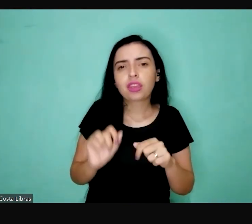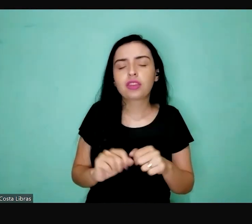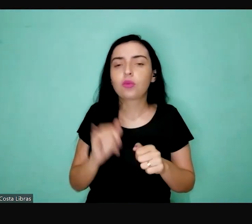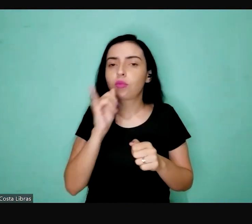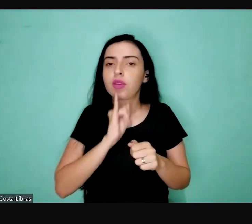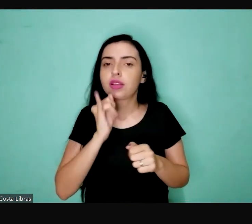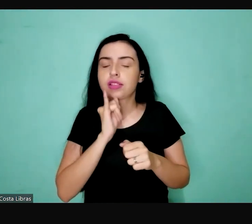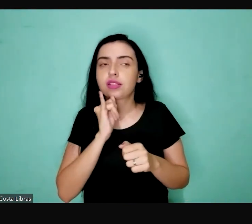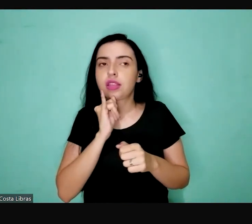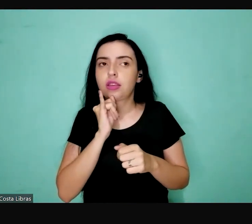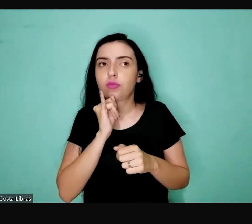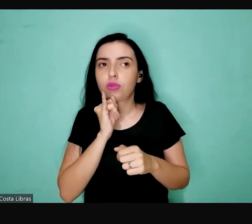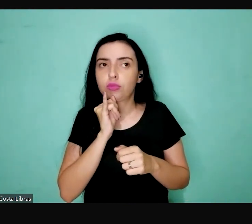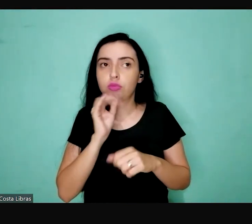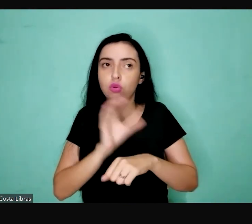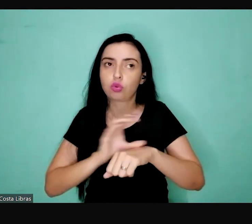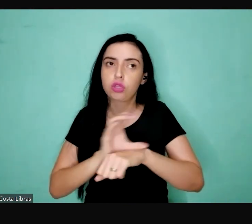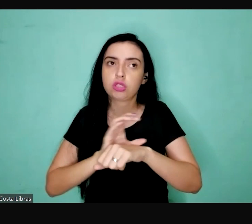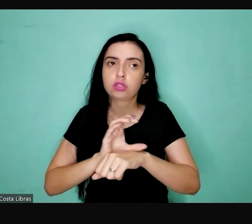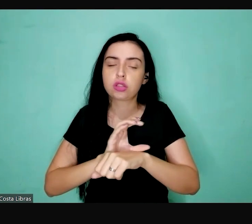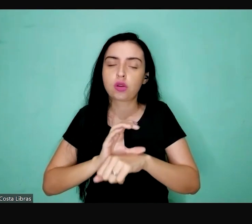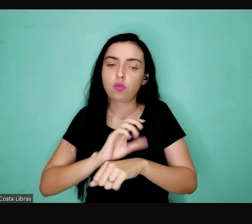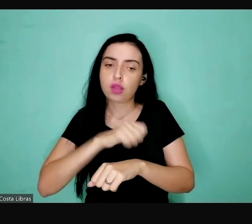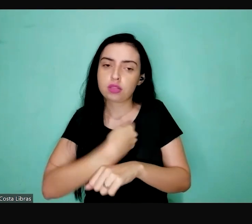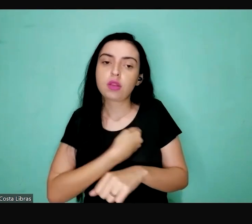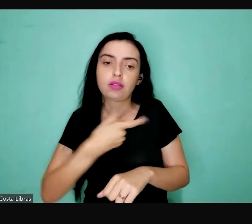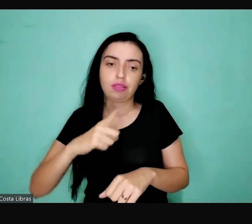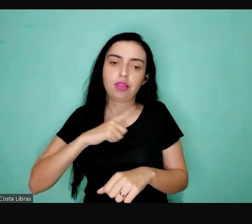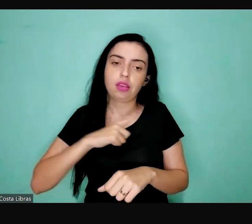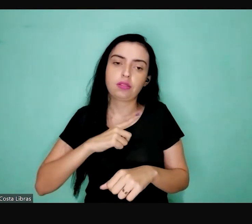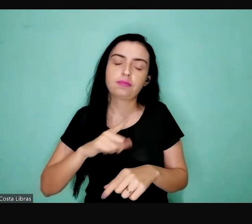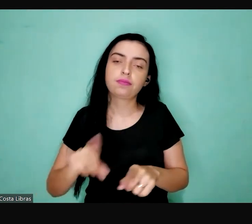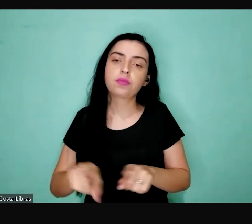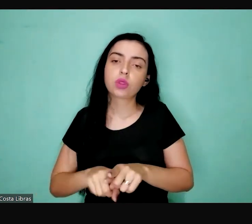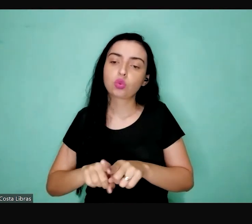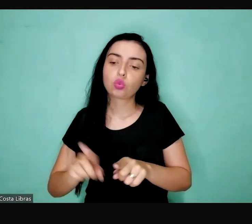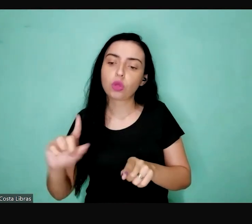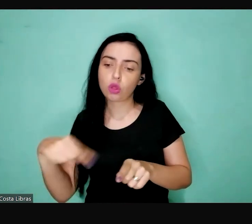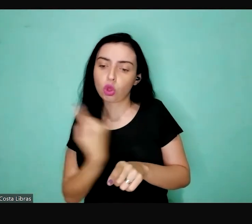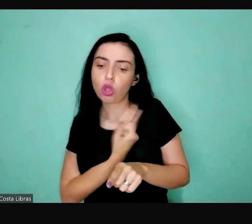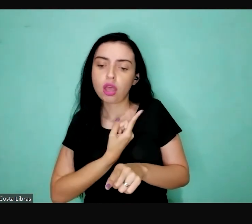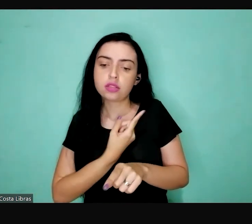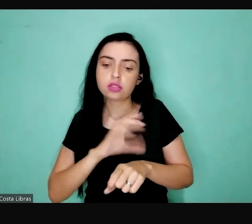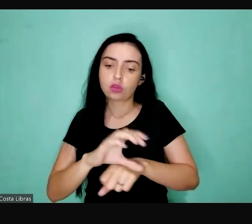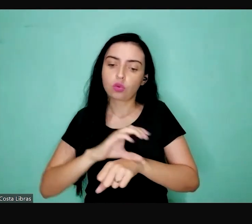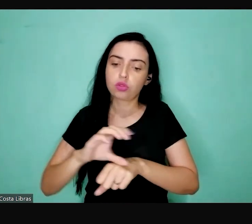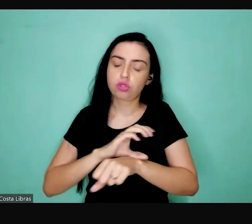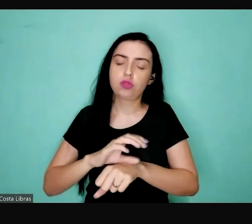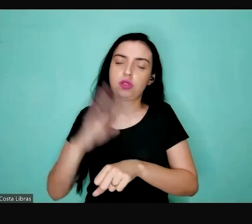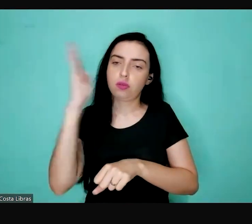que a Constituição espanhola também tem isso, a nossa Constituição diz que